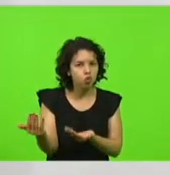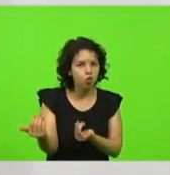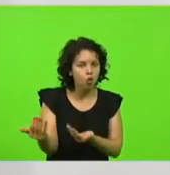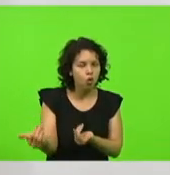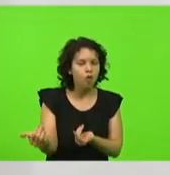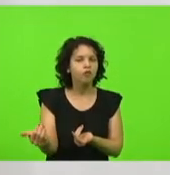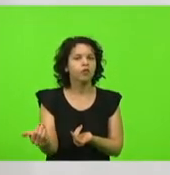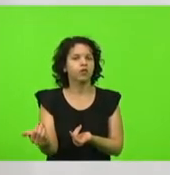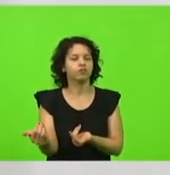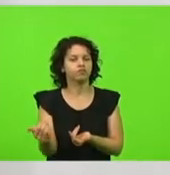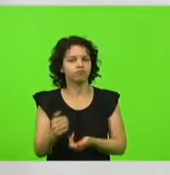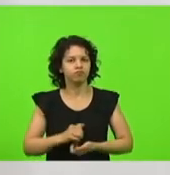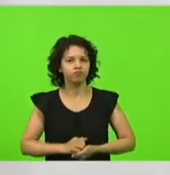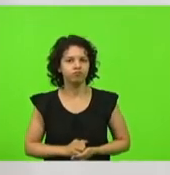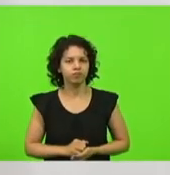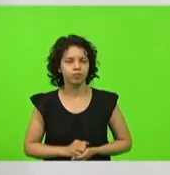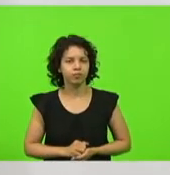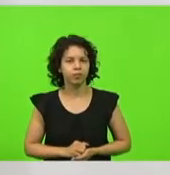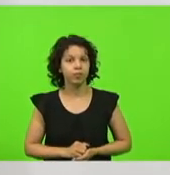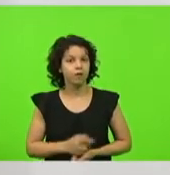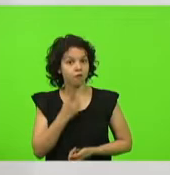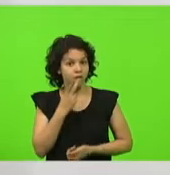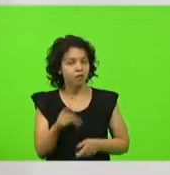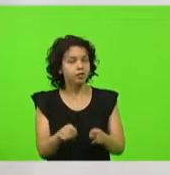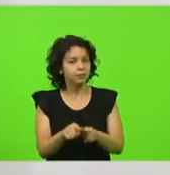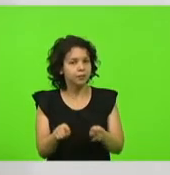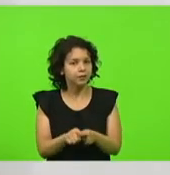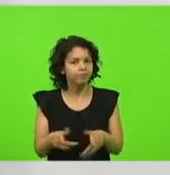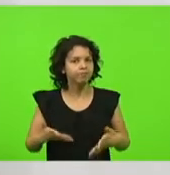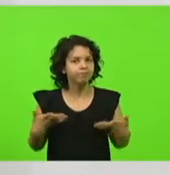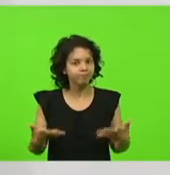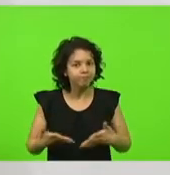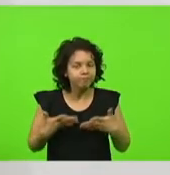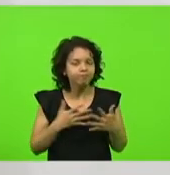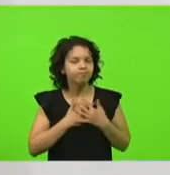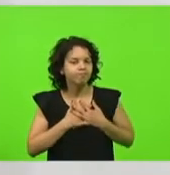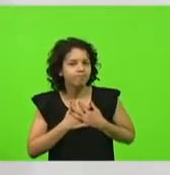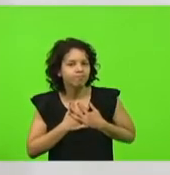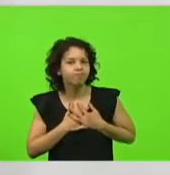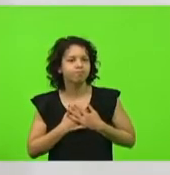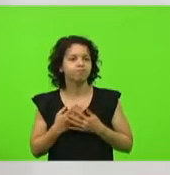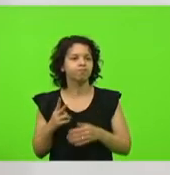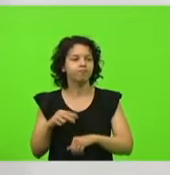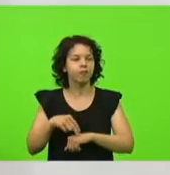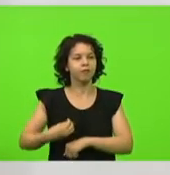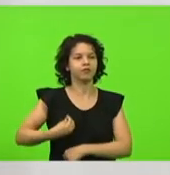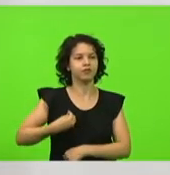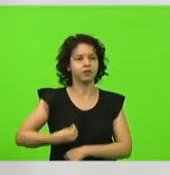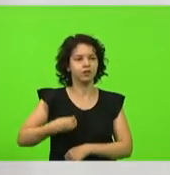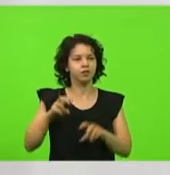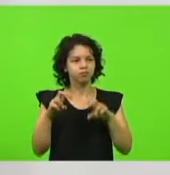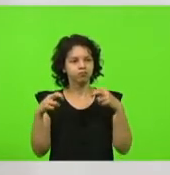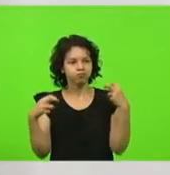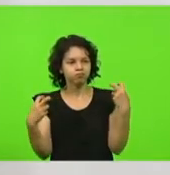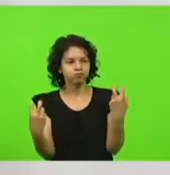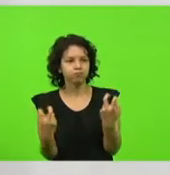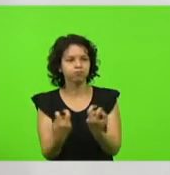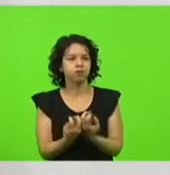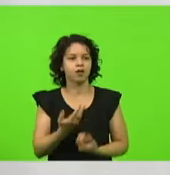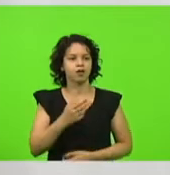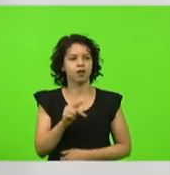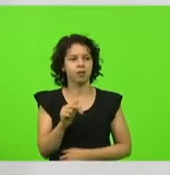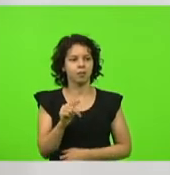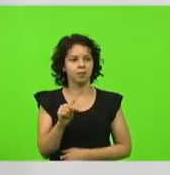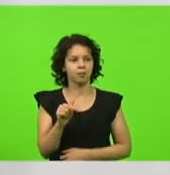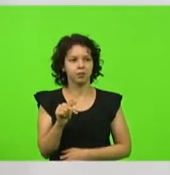que eu vou dizer. Quero falar também da alegria que sinto no meu coração, pois está presente aqui no nosso plenário, nas galerias, o meu irmão, o